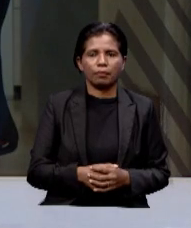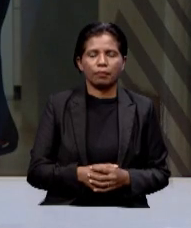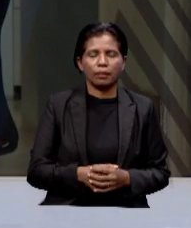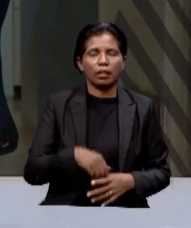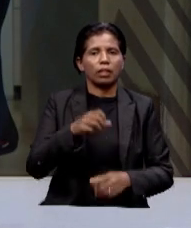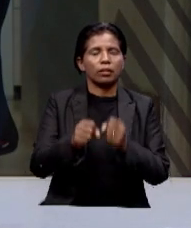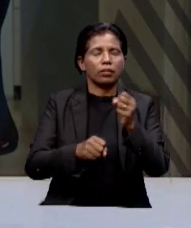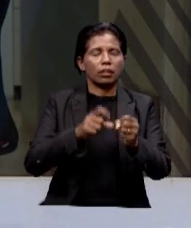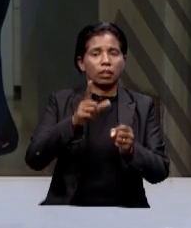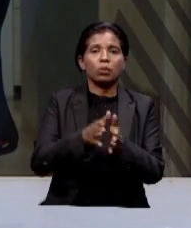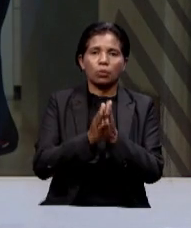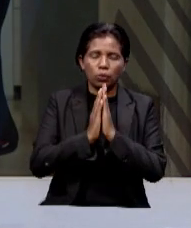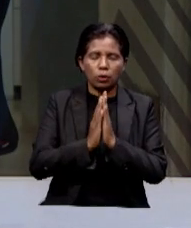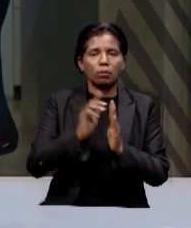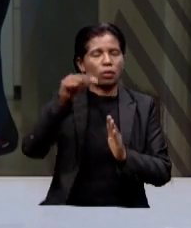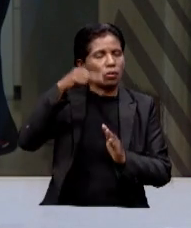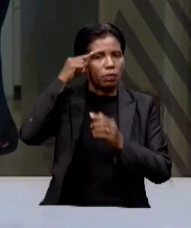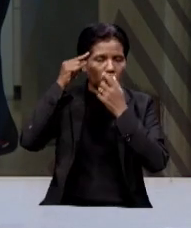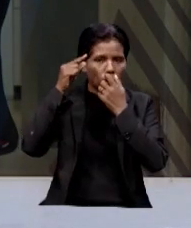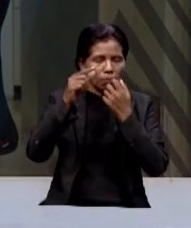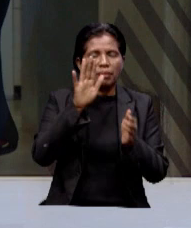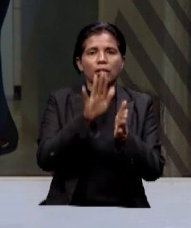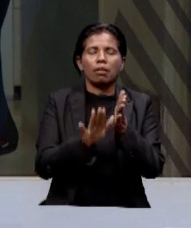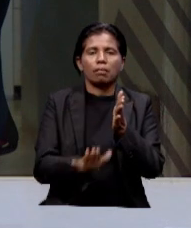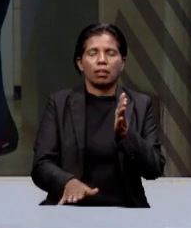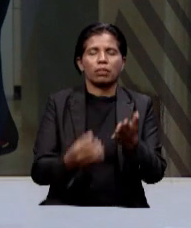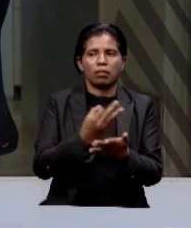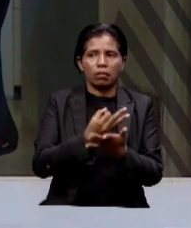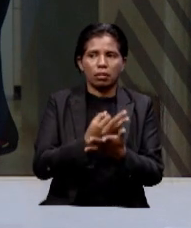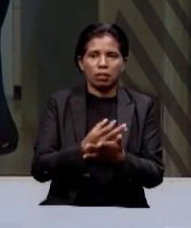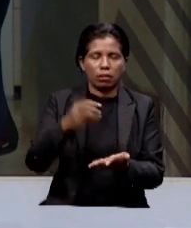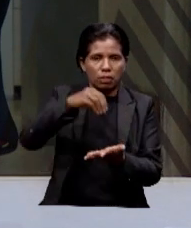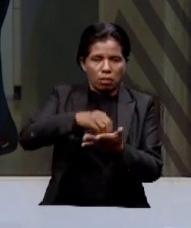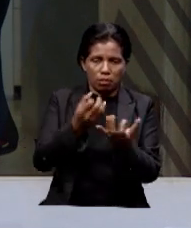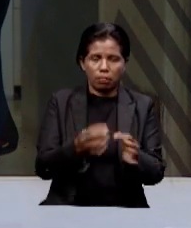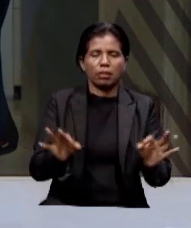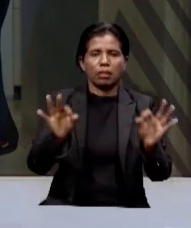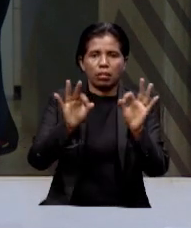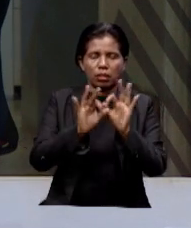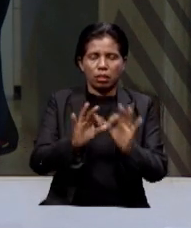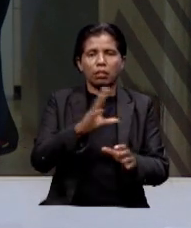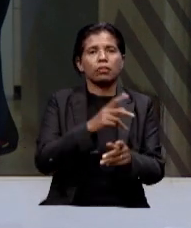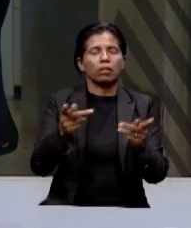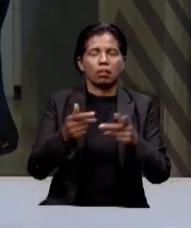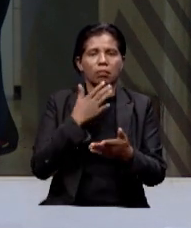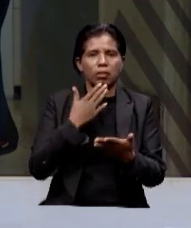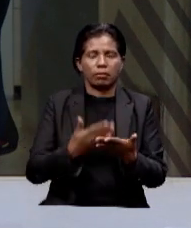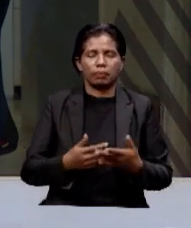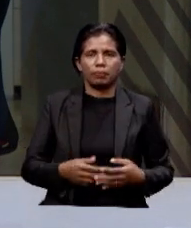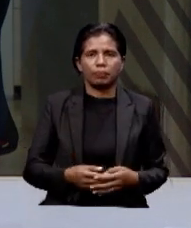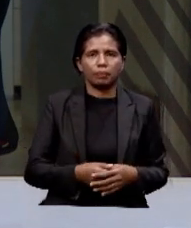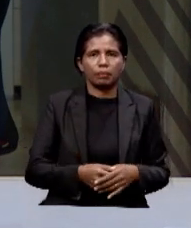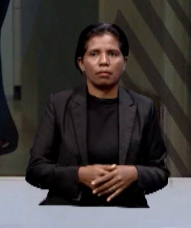Sociedade civil whose governo atua menos subsídio, onde tal prioridade para setor produtivo será?